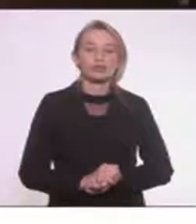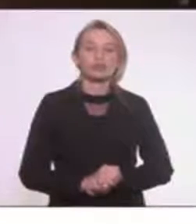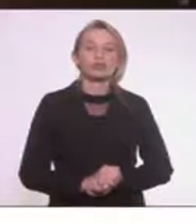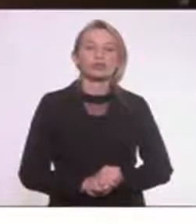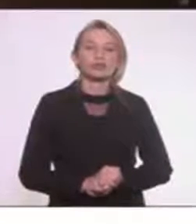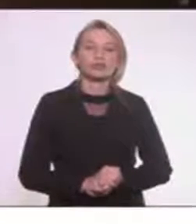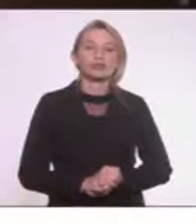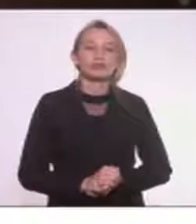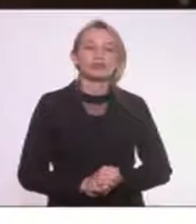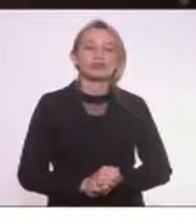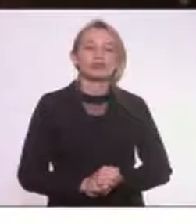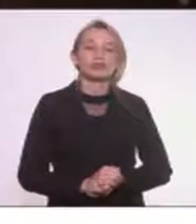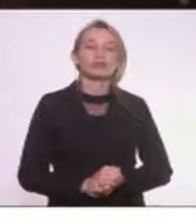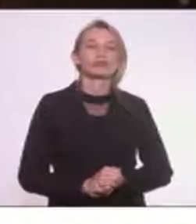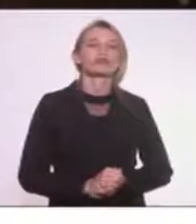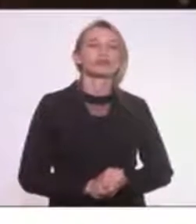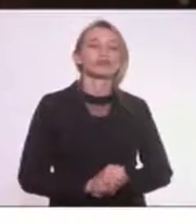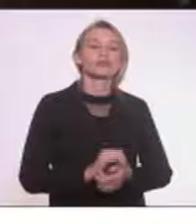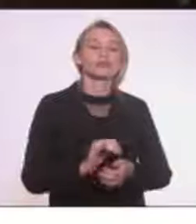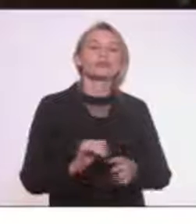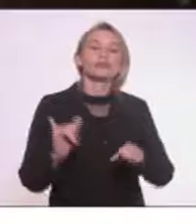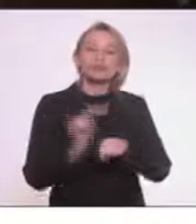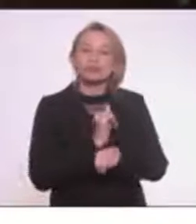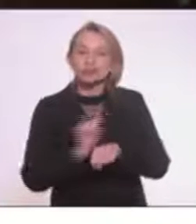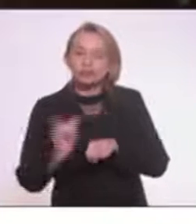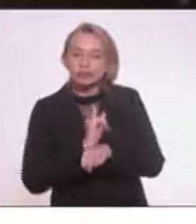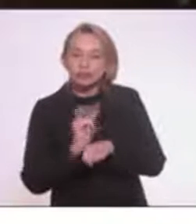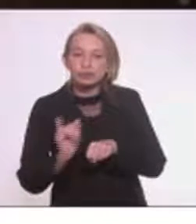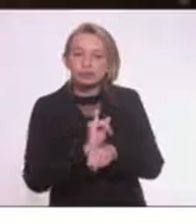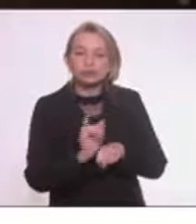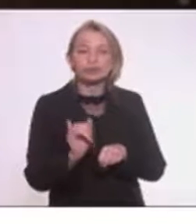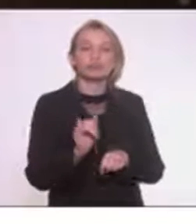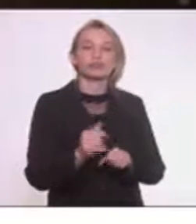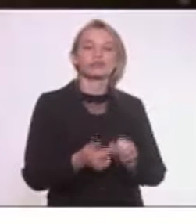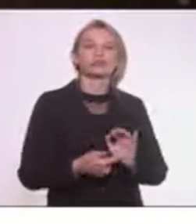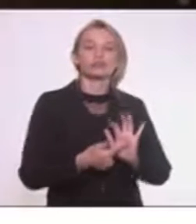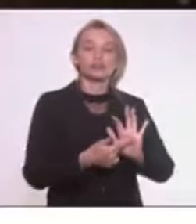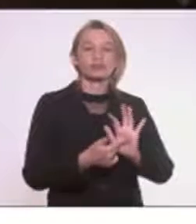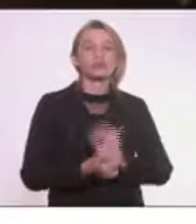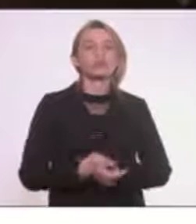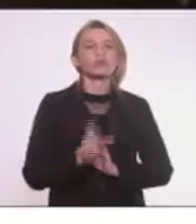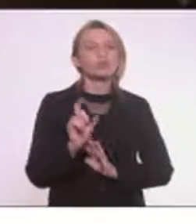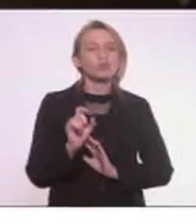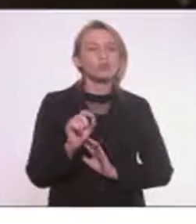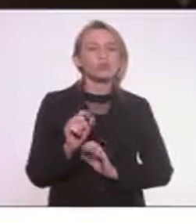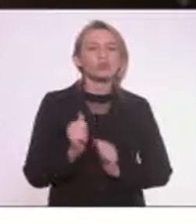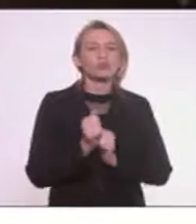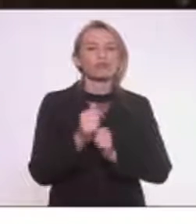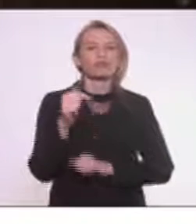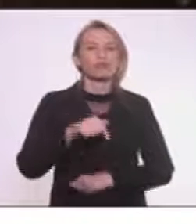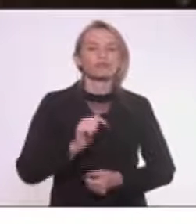defender uma estratégia que a gente está colocando em curso. O que se encaminhou aqui,